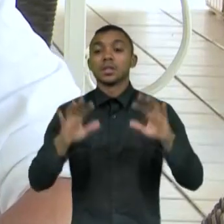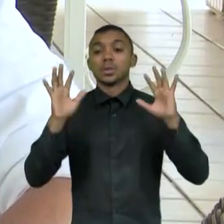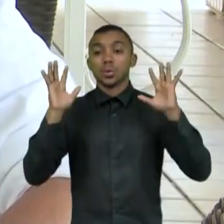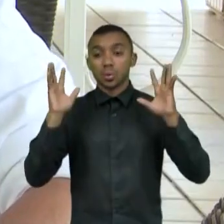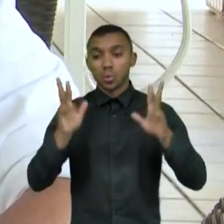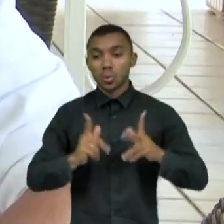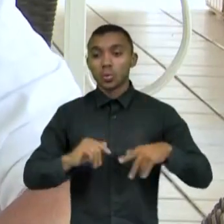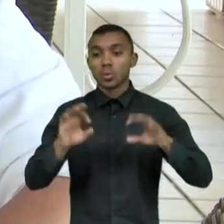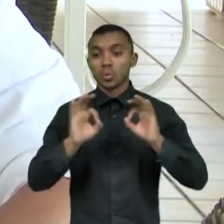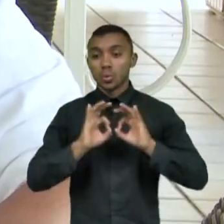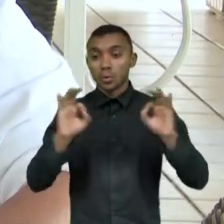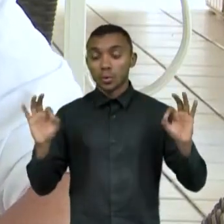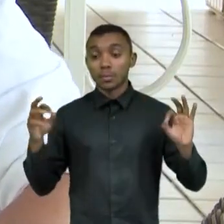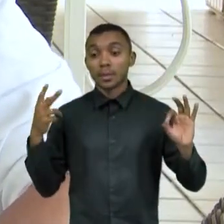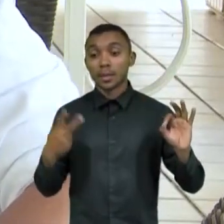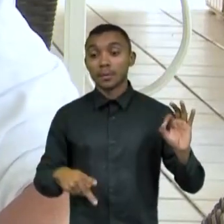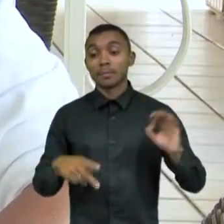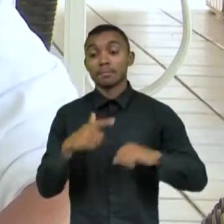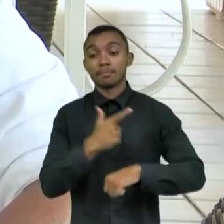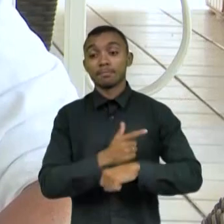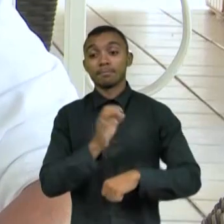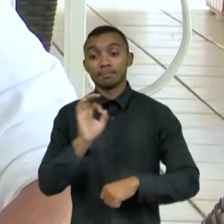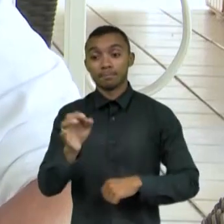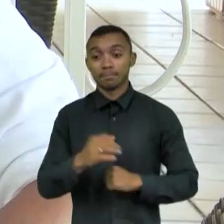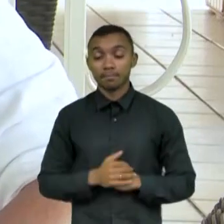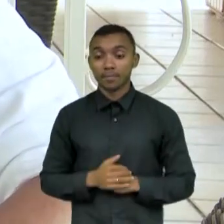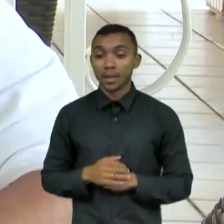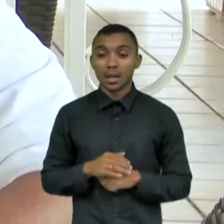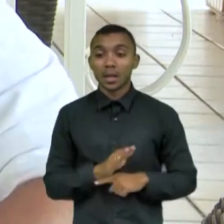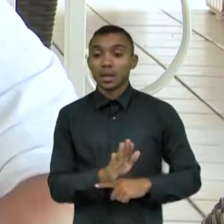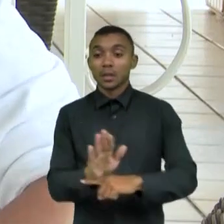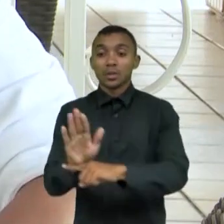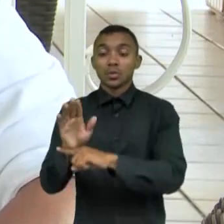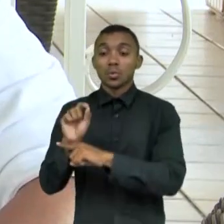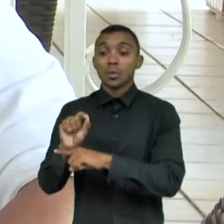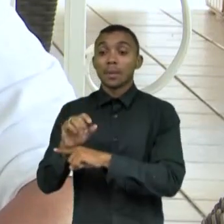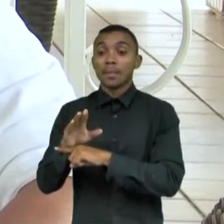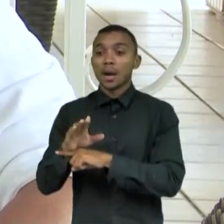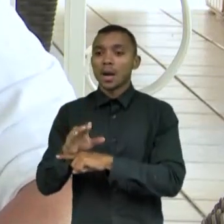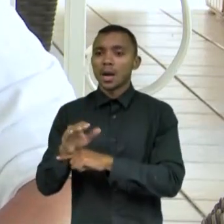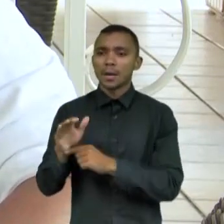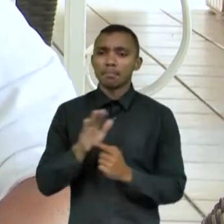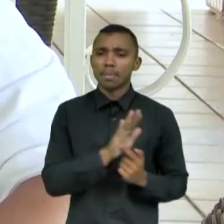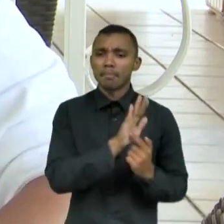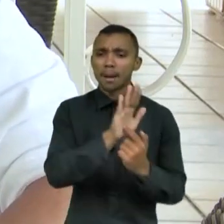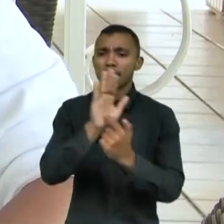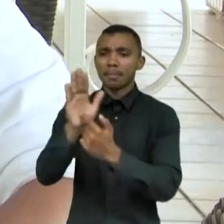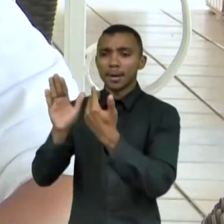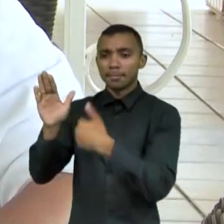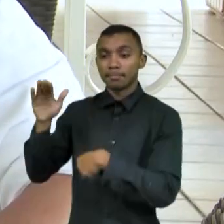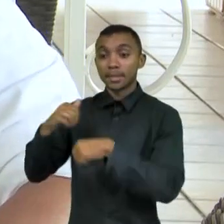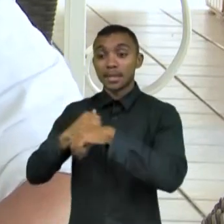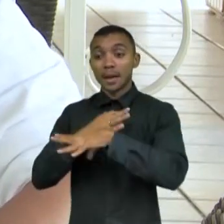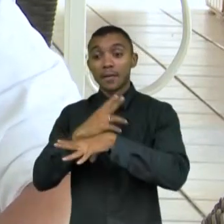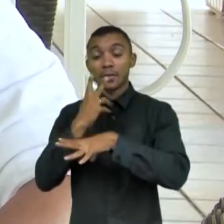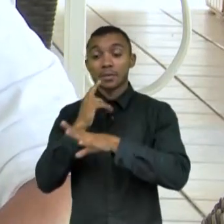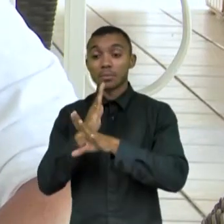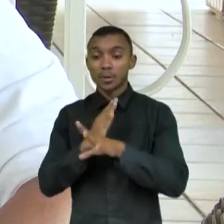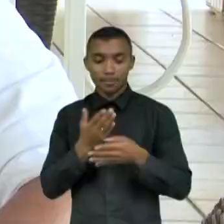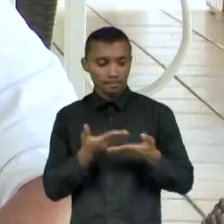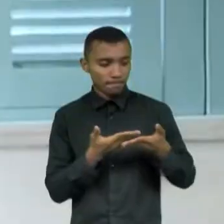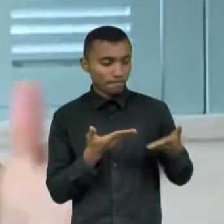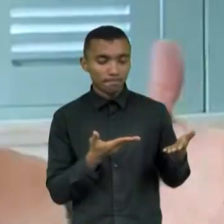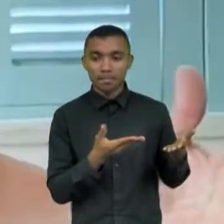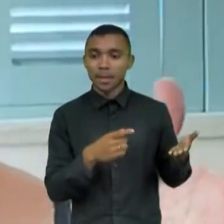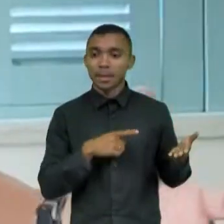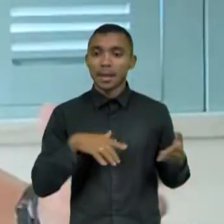tem a nossa beira-mar, isso ajuda muito a nós vendermos o destino Fortaleza, porque a gente mostra essa vida, a pujança da